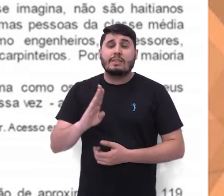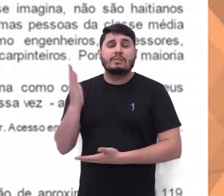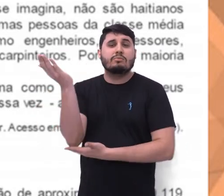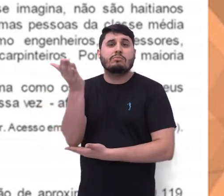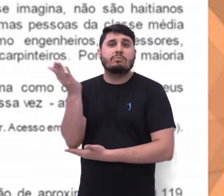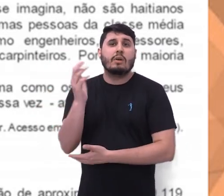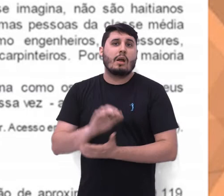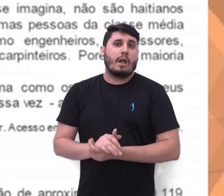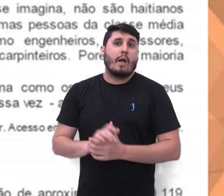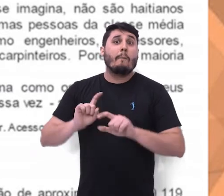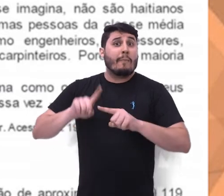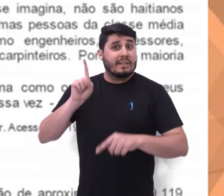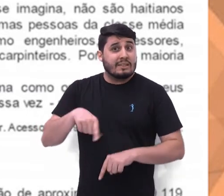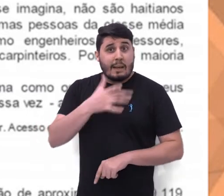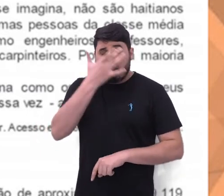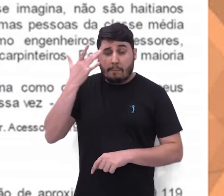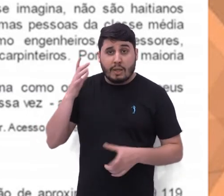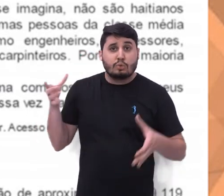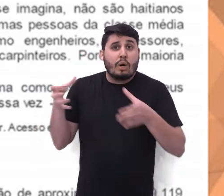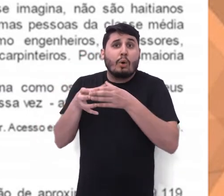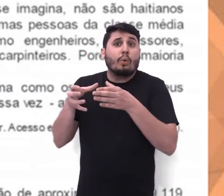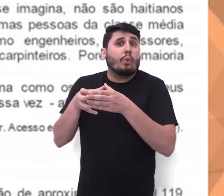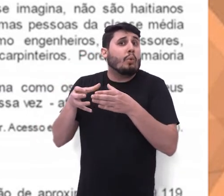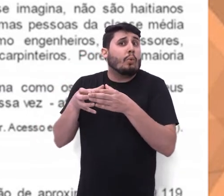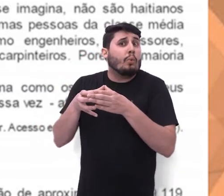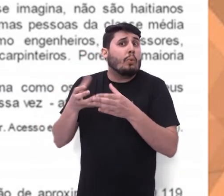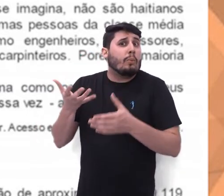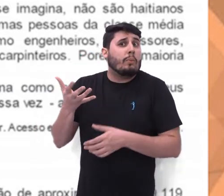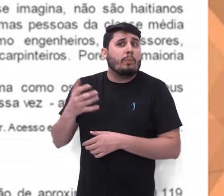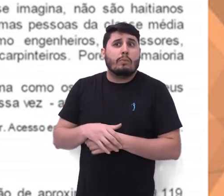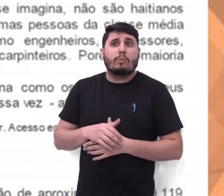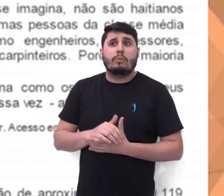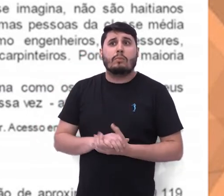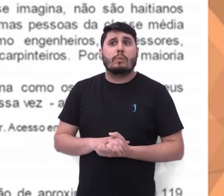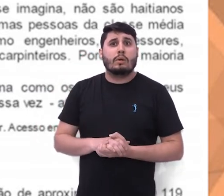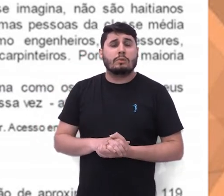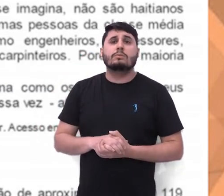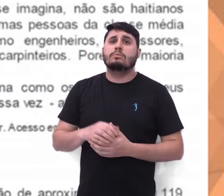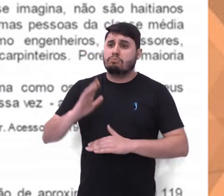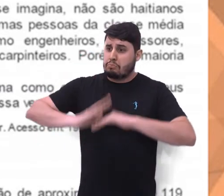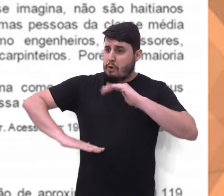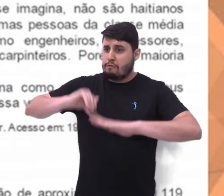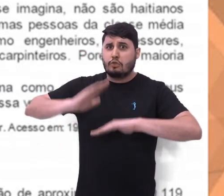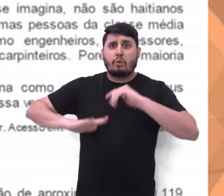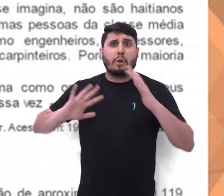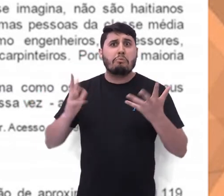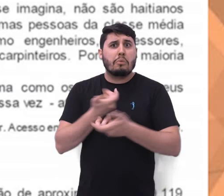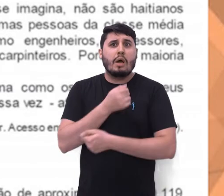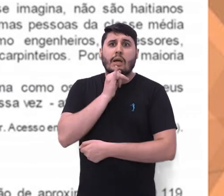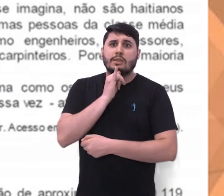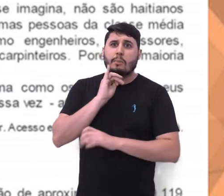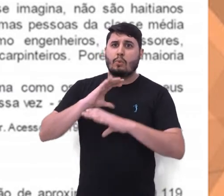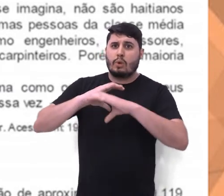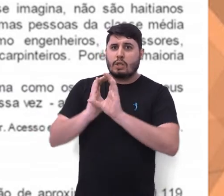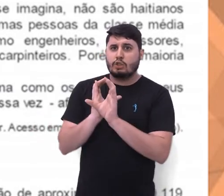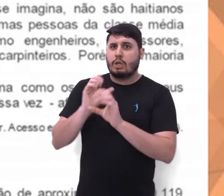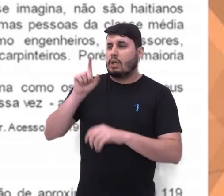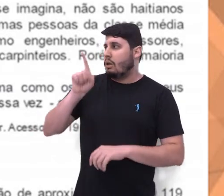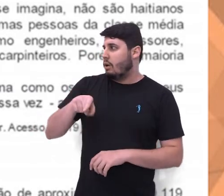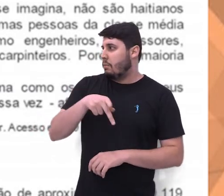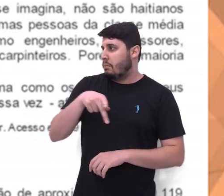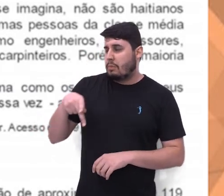mas pessoas da classe média do Haiti e profissionais qualificados, como engenheiros,